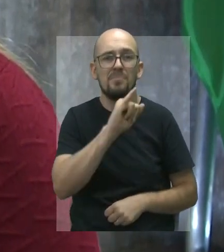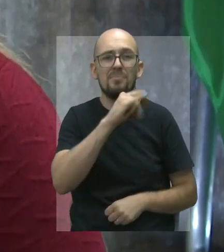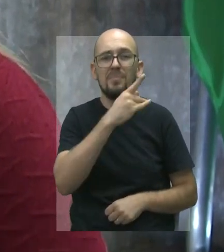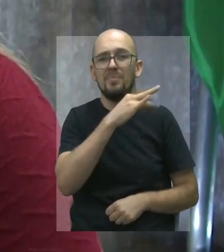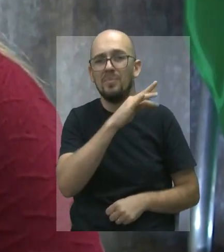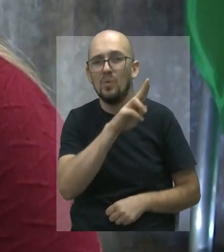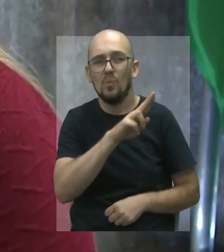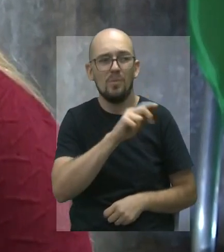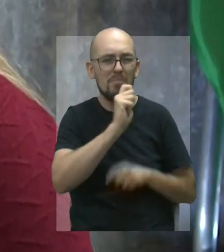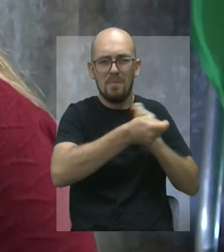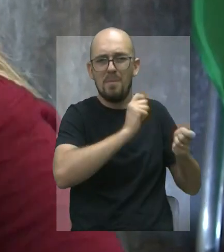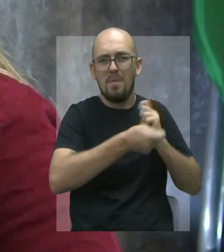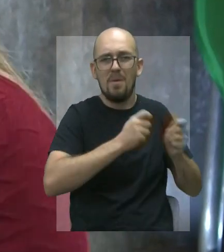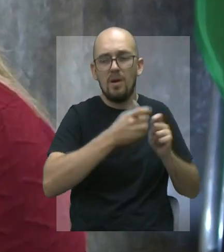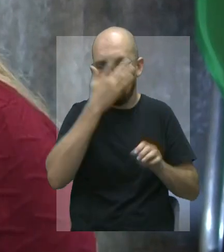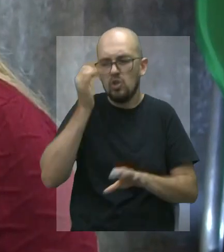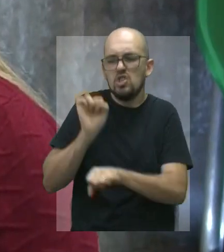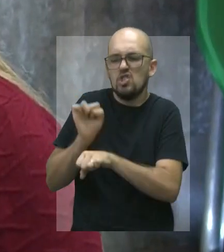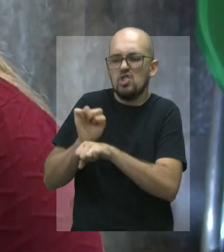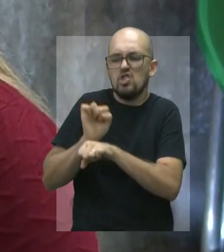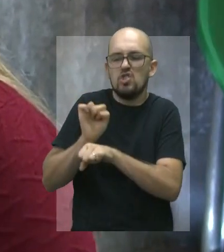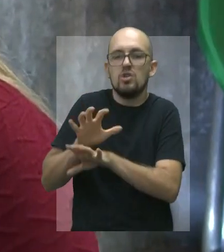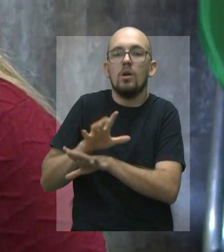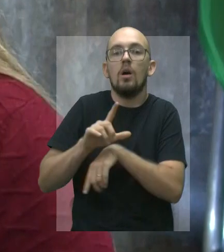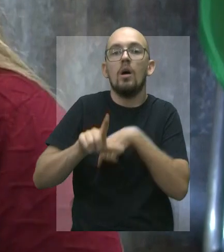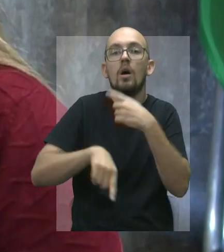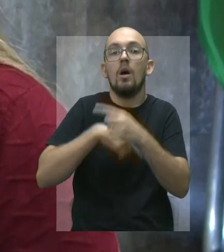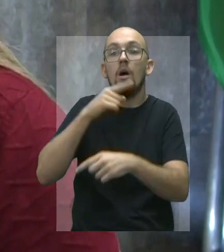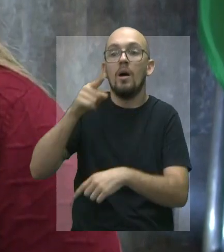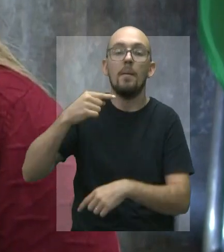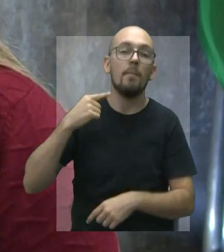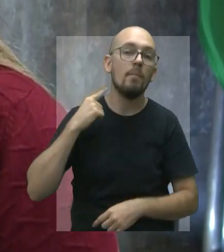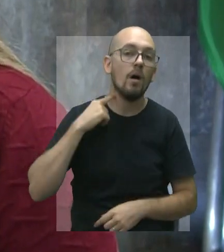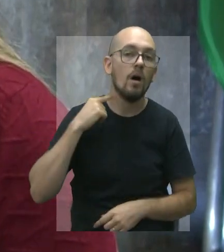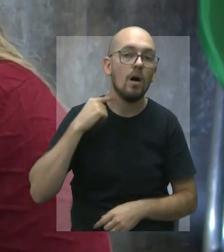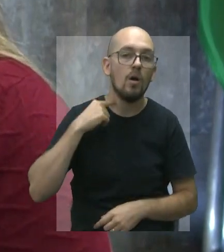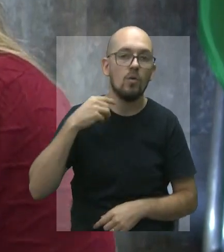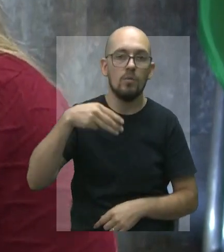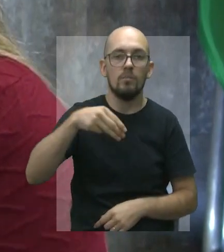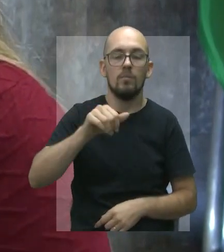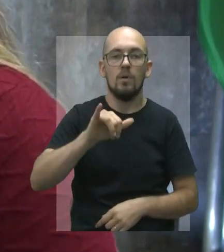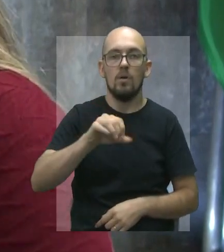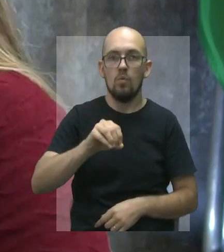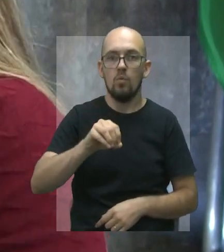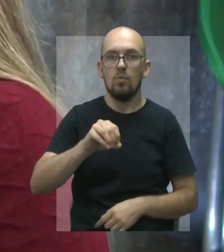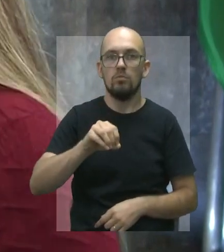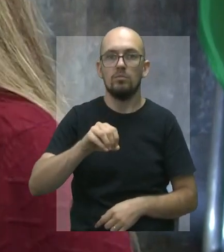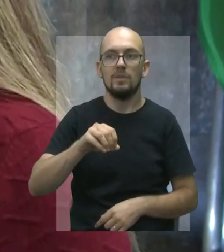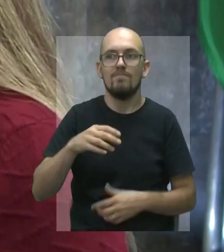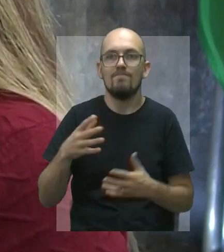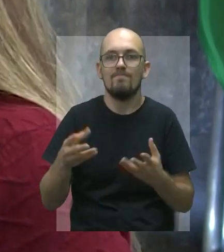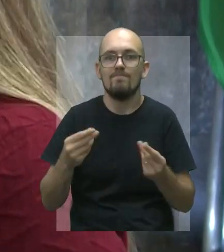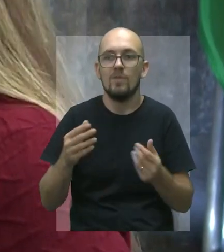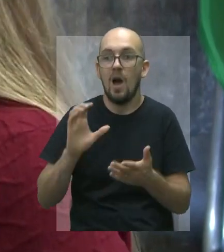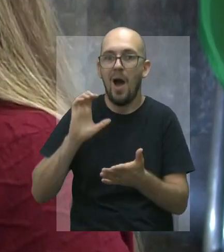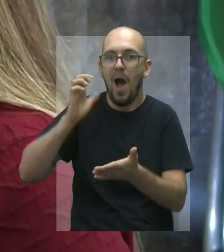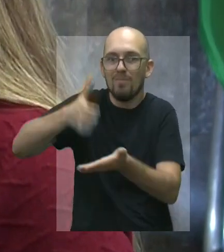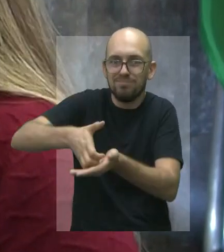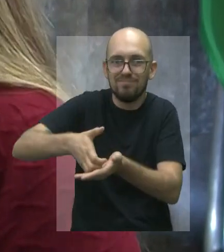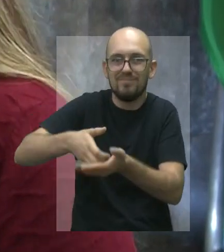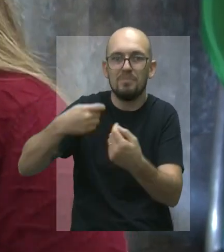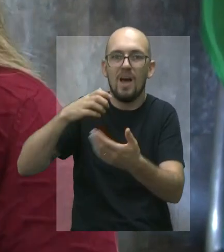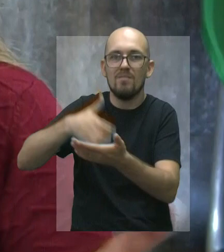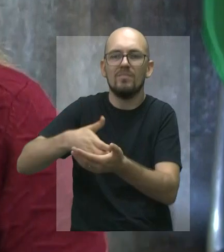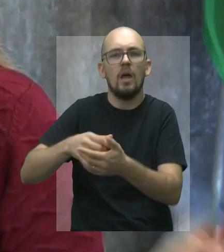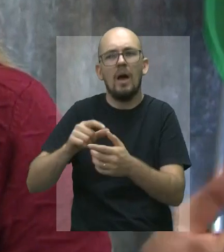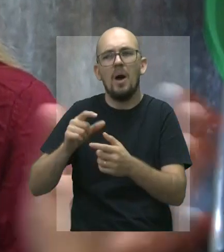de maio, quando é a cota única, a gente não tem mais grande arrecadação, né? A